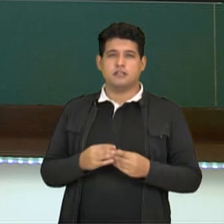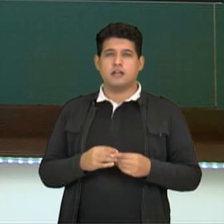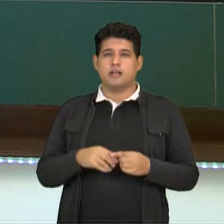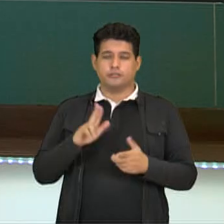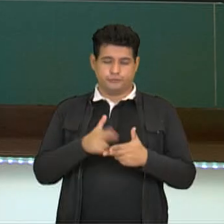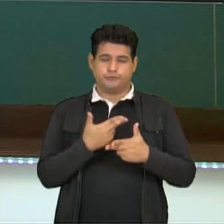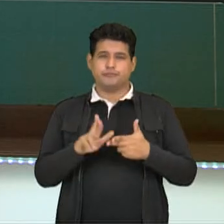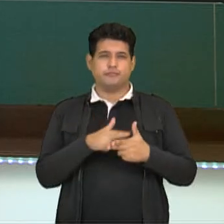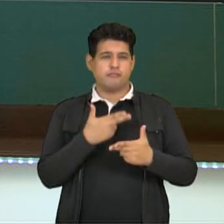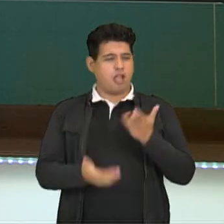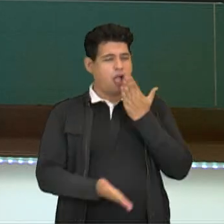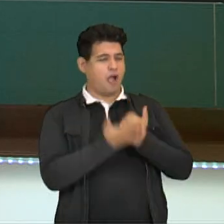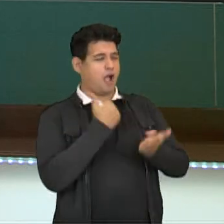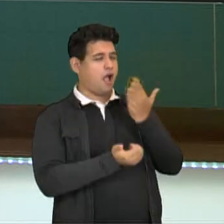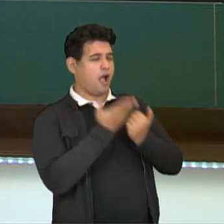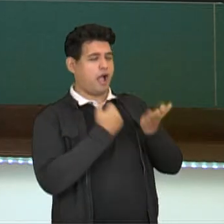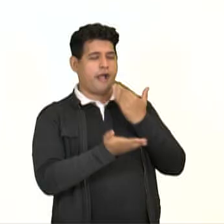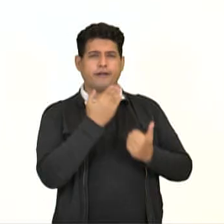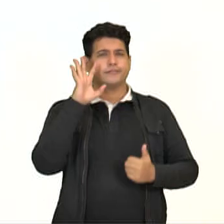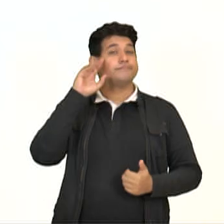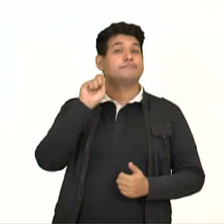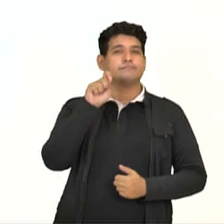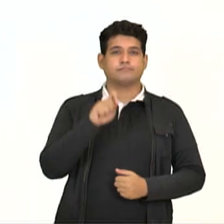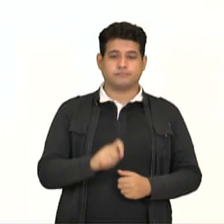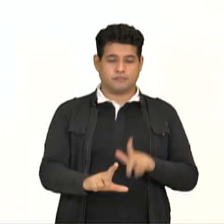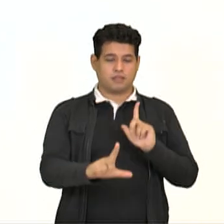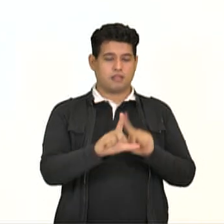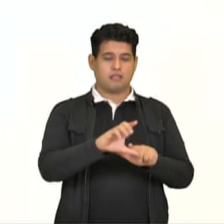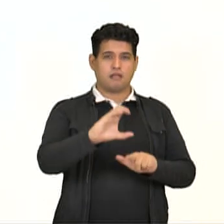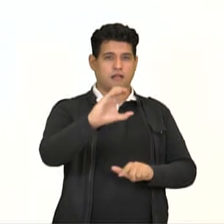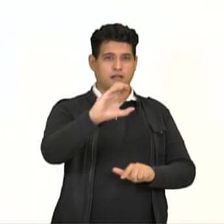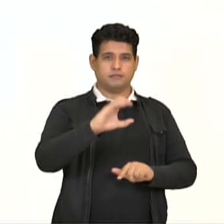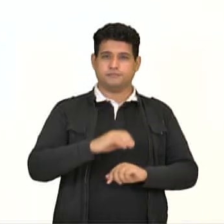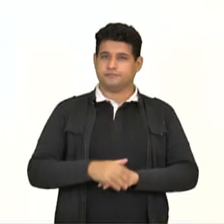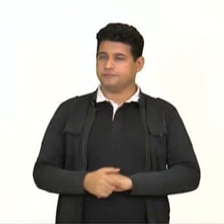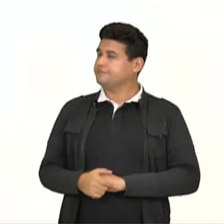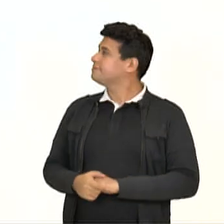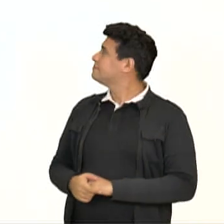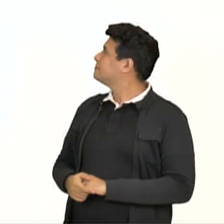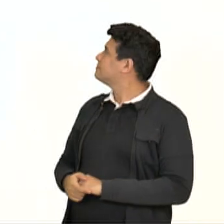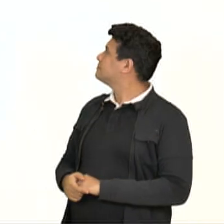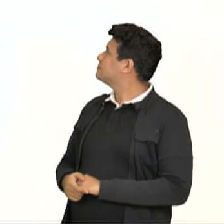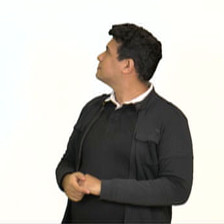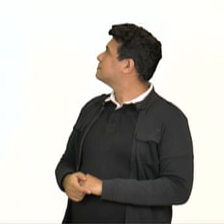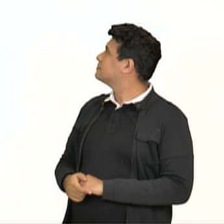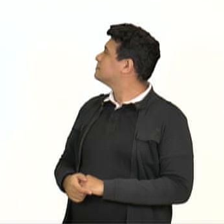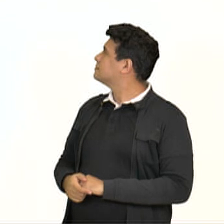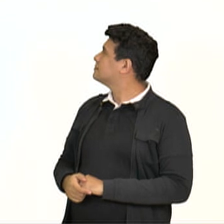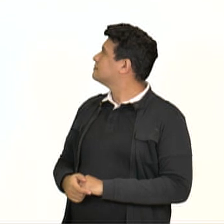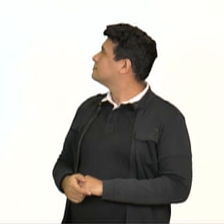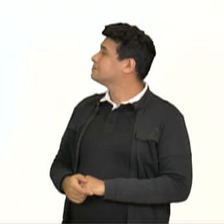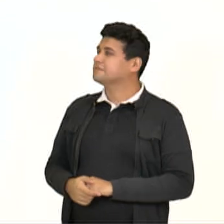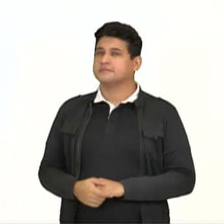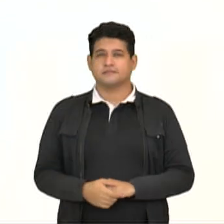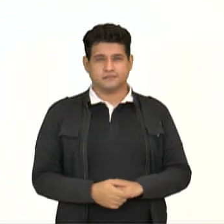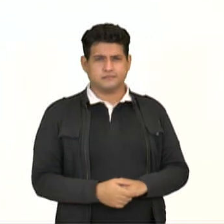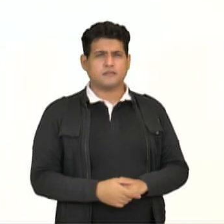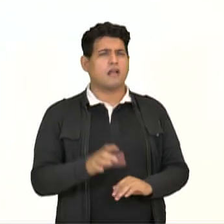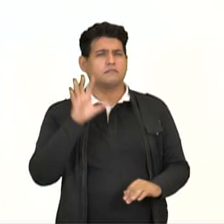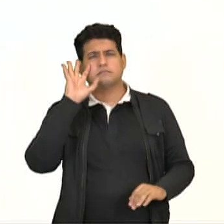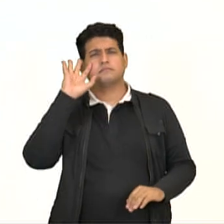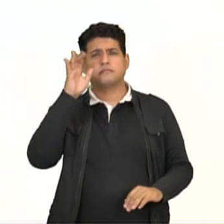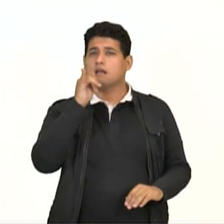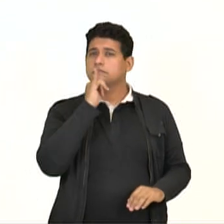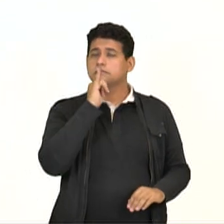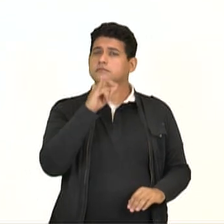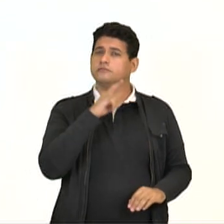muito chocolate? Letra C. What will happen if you play with fire? O que vai